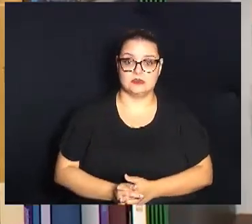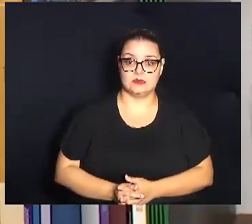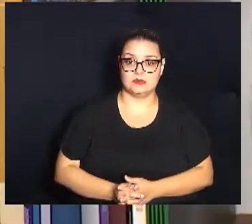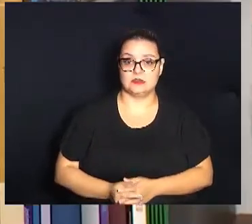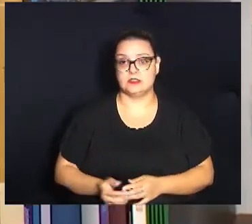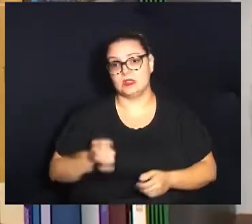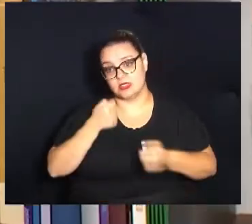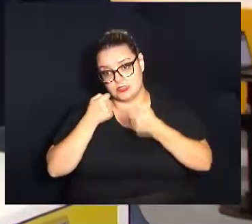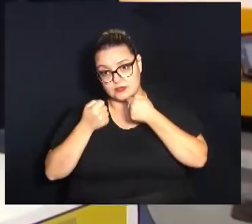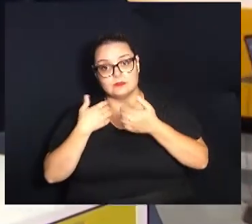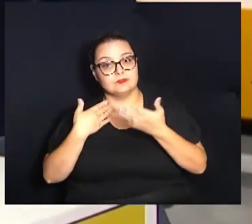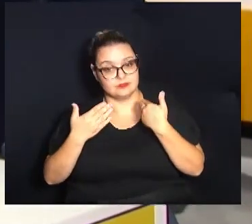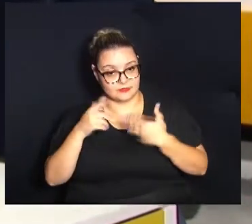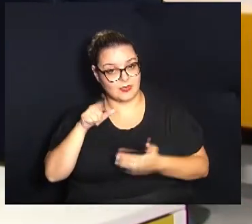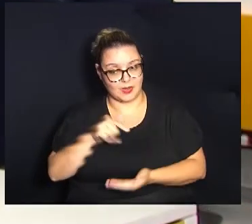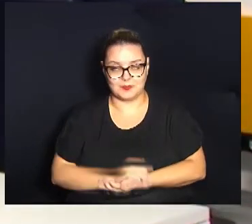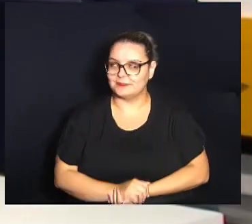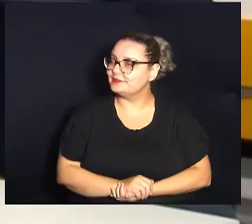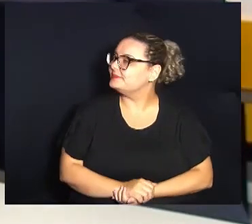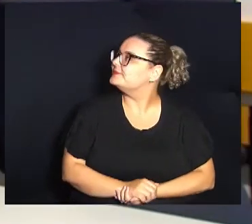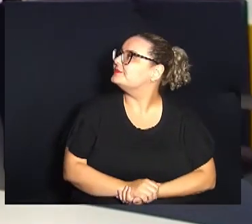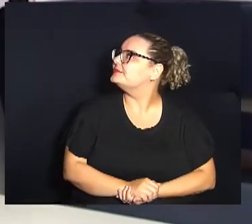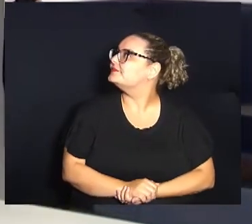é uma conversa.